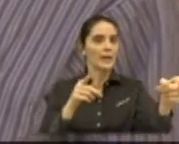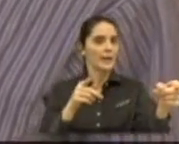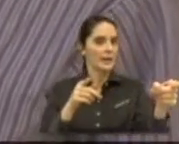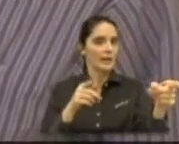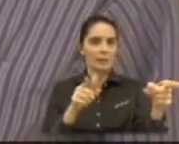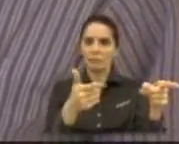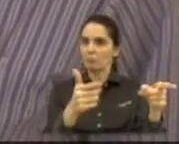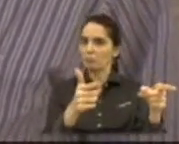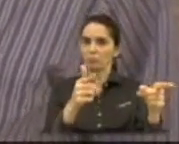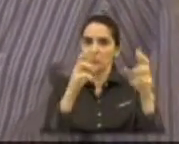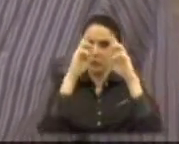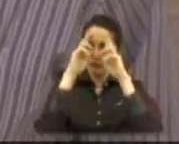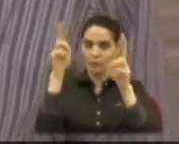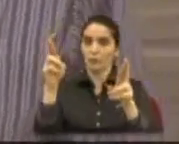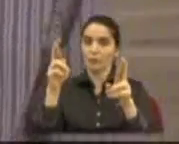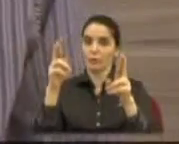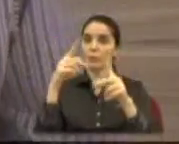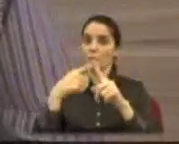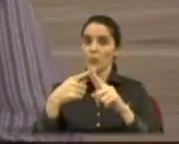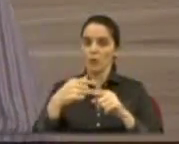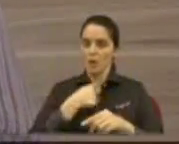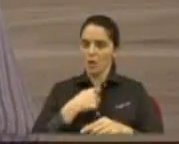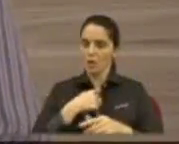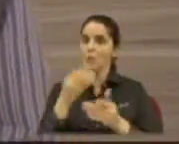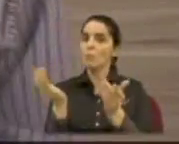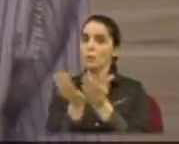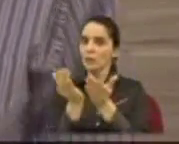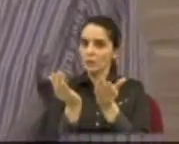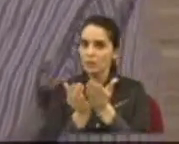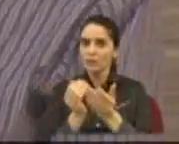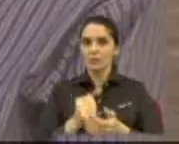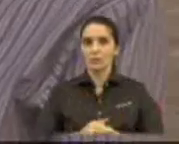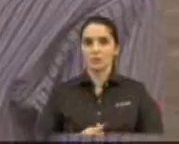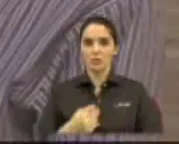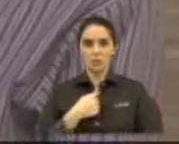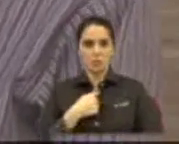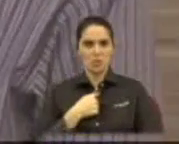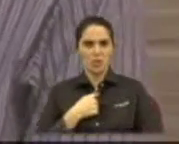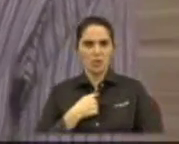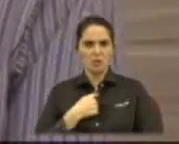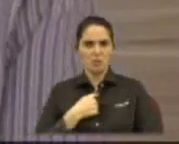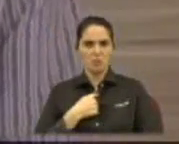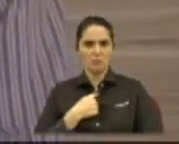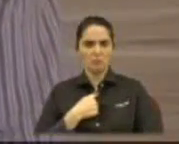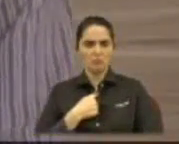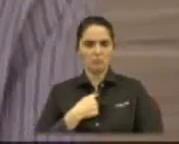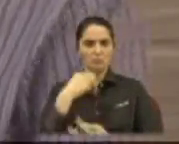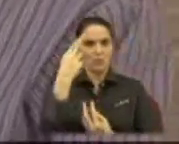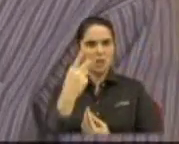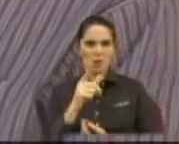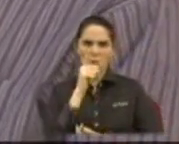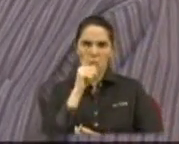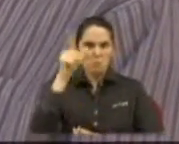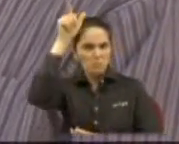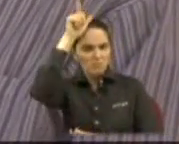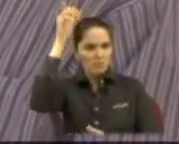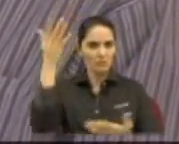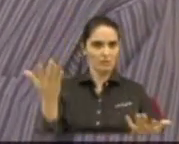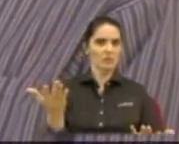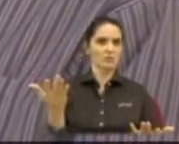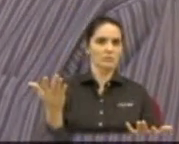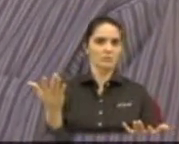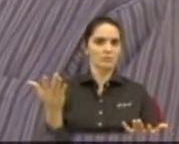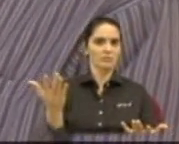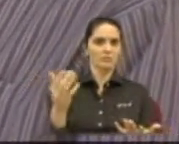comigo, e já que sou evangélico, querendo dizer que eu tenho um pênis na minha cabeça, eu quero dizer a ela que eu